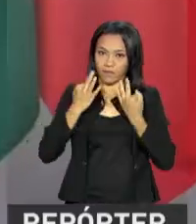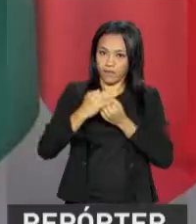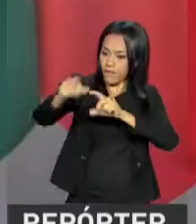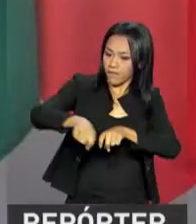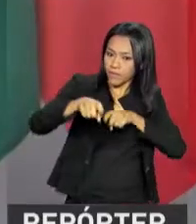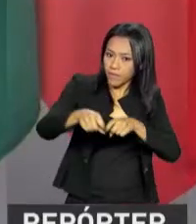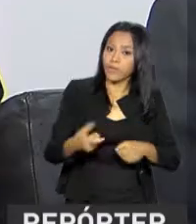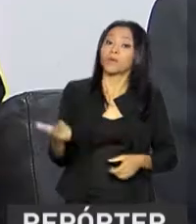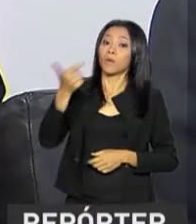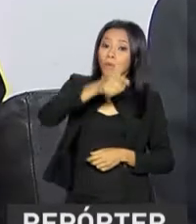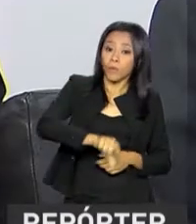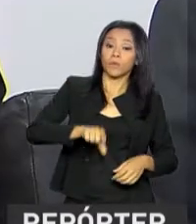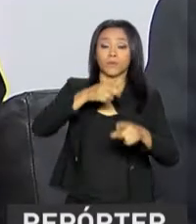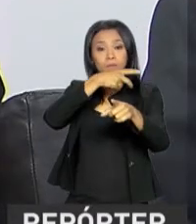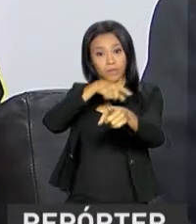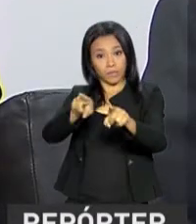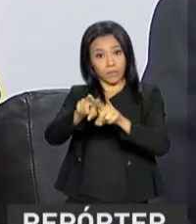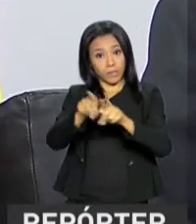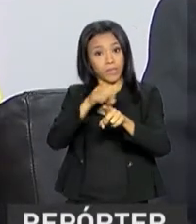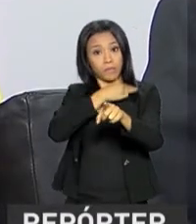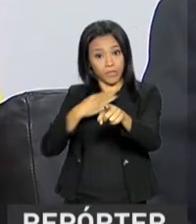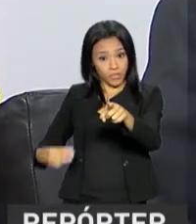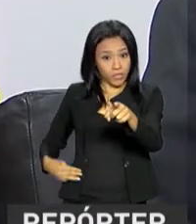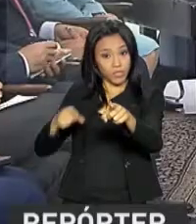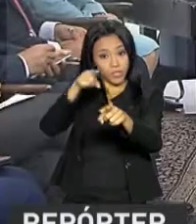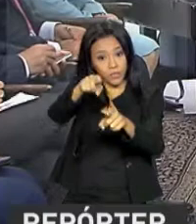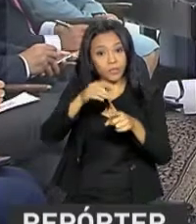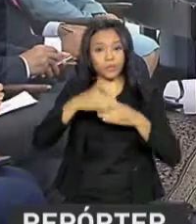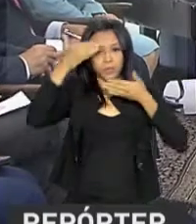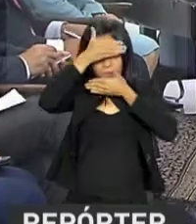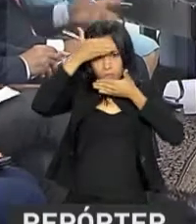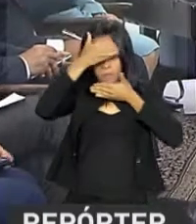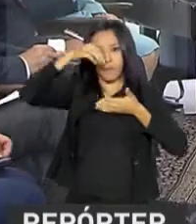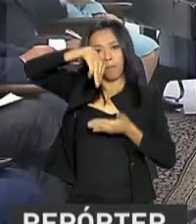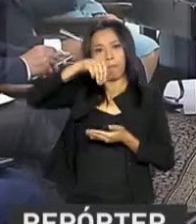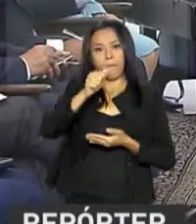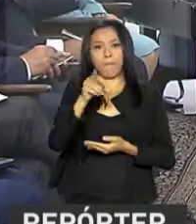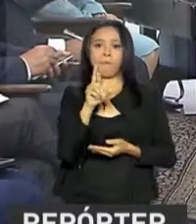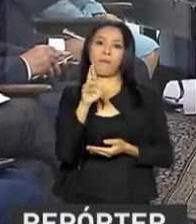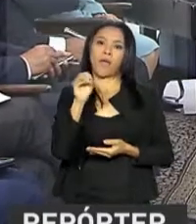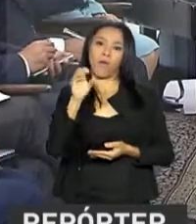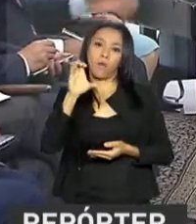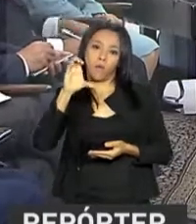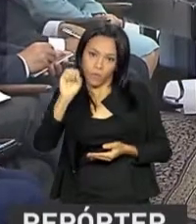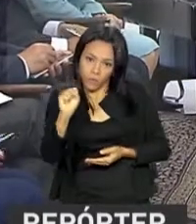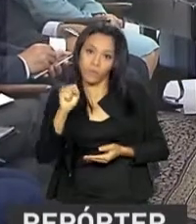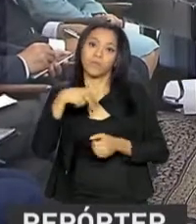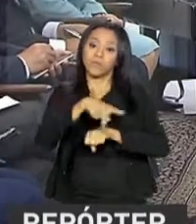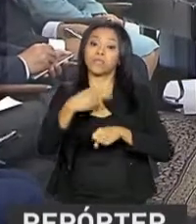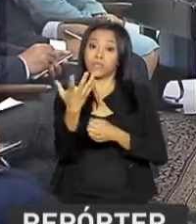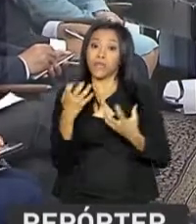recebeu ainda o primeiro-ministro do marrocos o premiê relatou que espera os acertos de uma nova rota entre